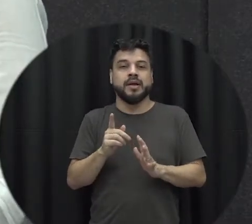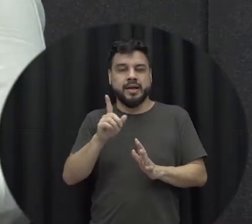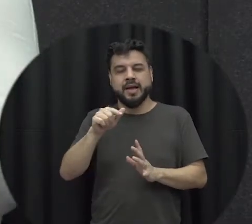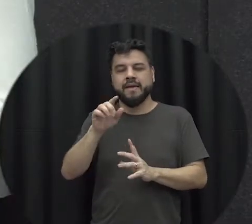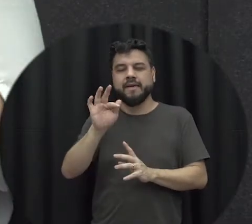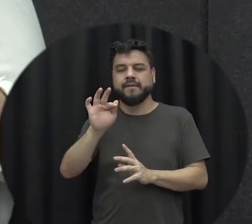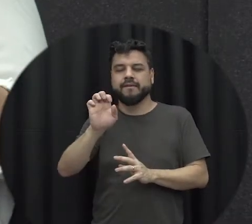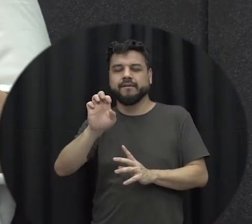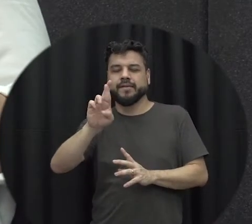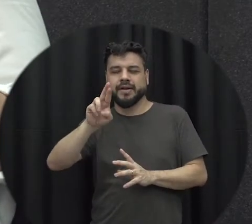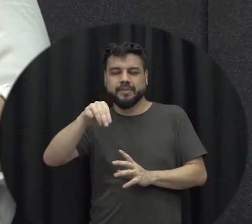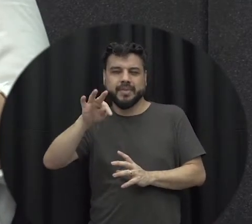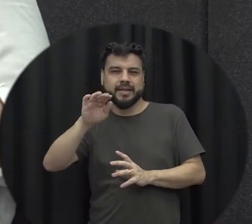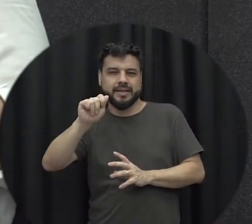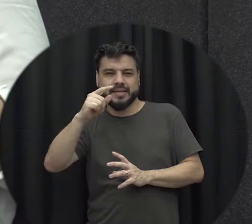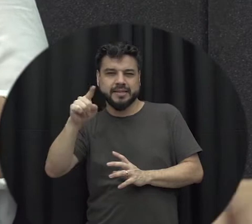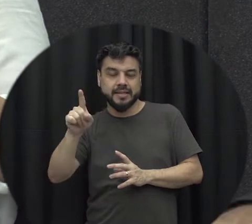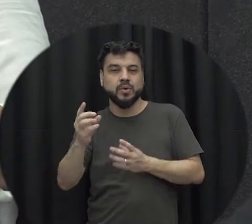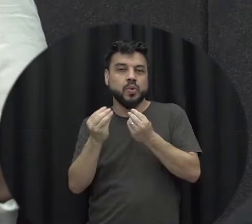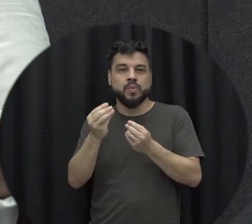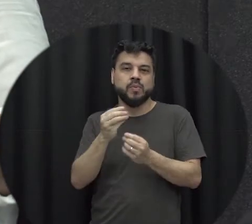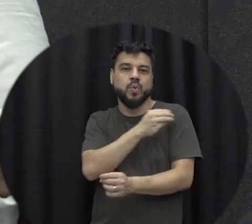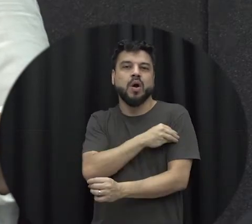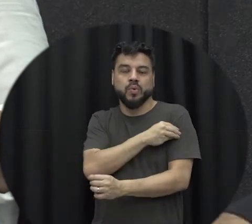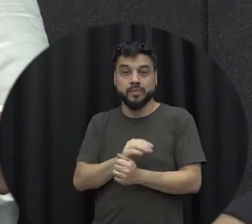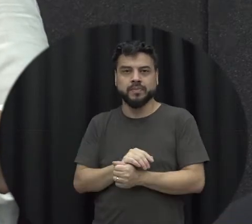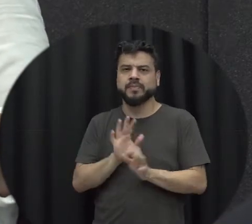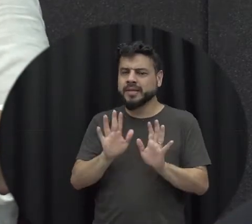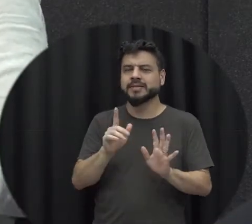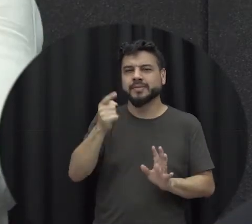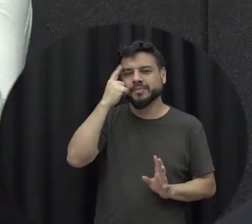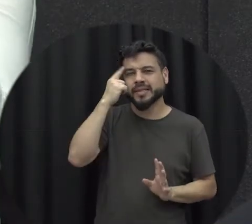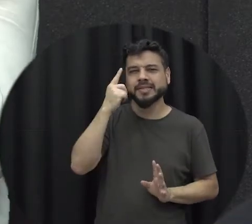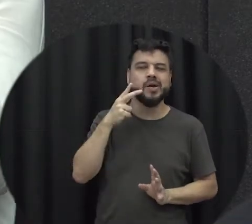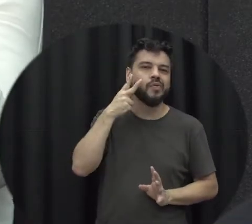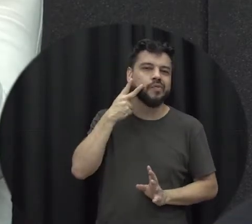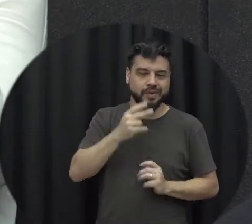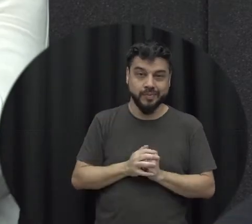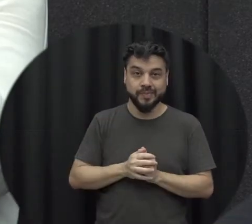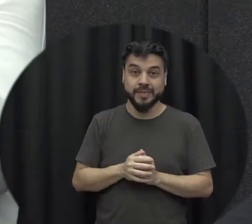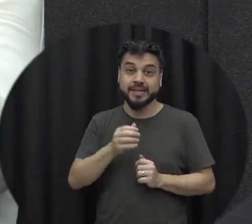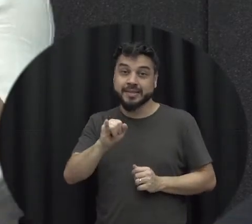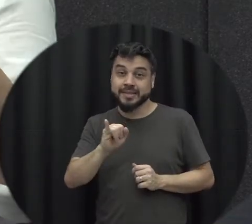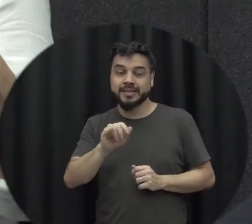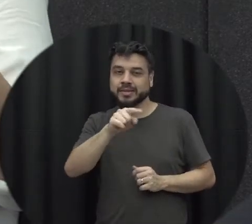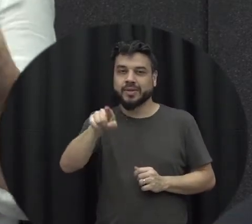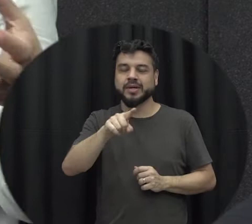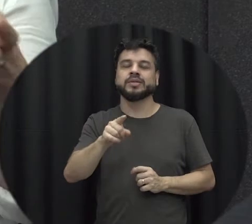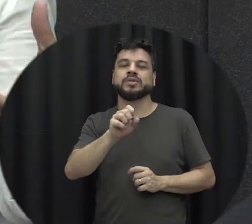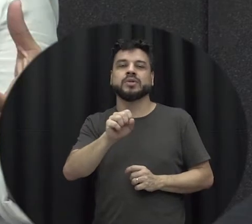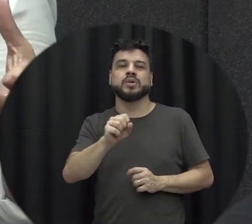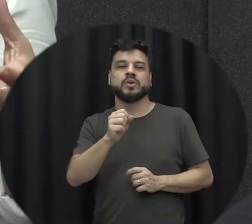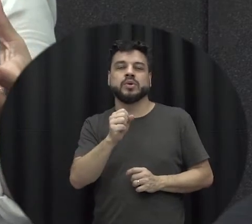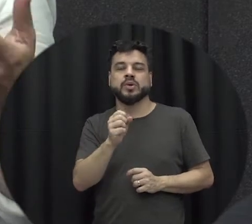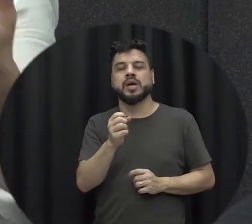nunca parou, né, normalmente, assim, para pensar o caso do vinho, né? Se a gente pegar suco de uva e misturar álcool, a gente vai ter um